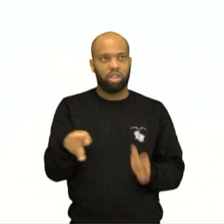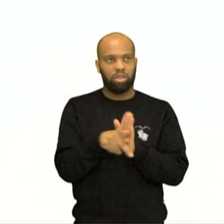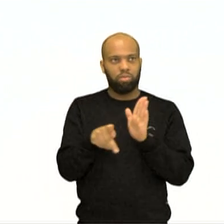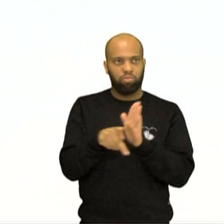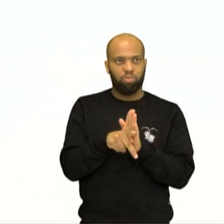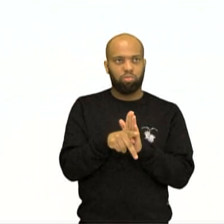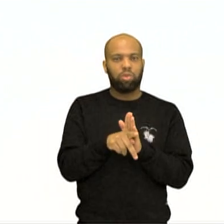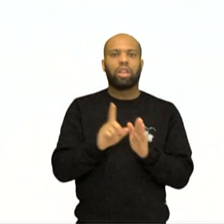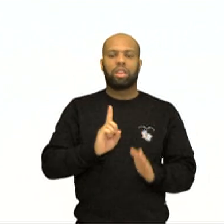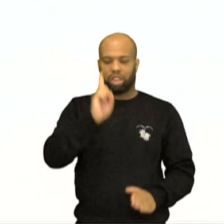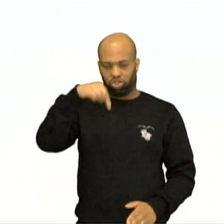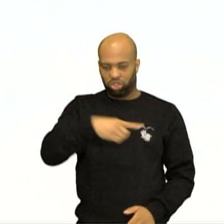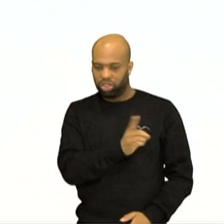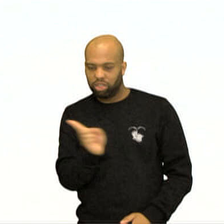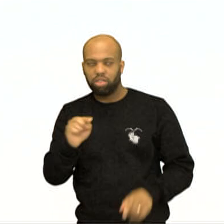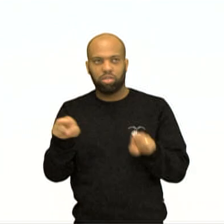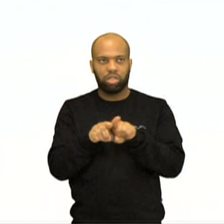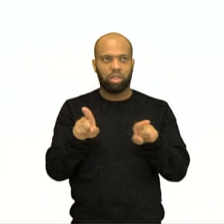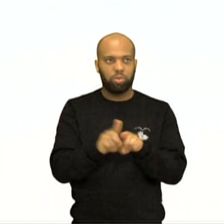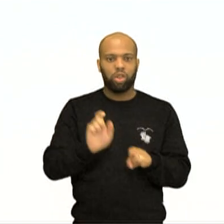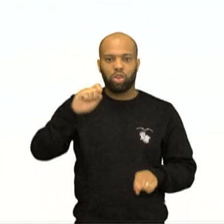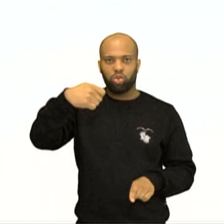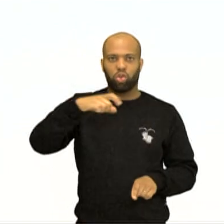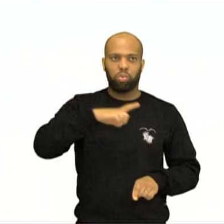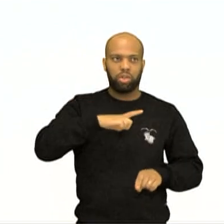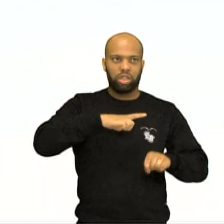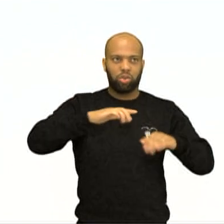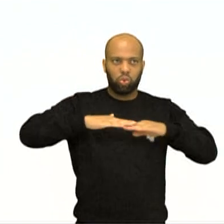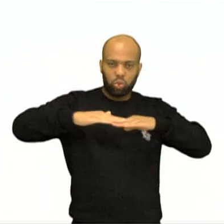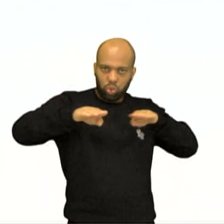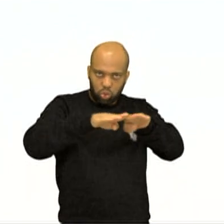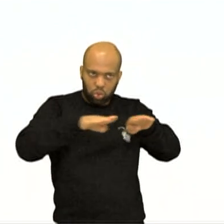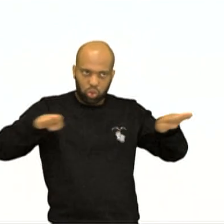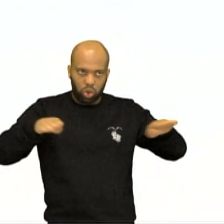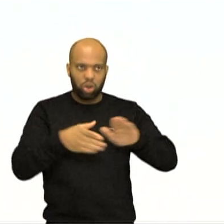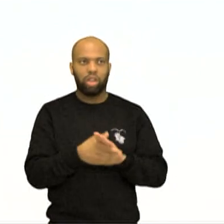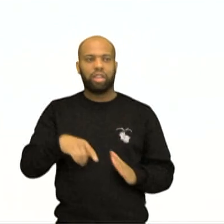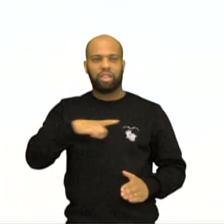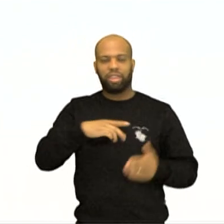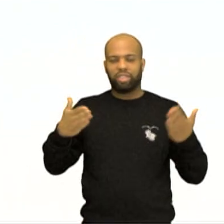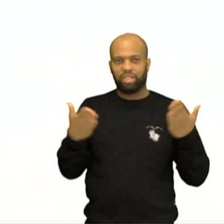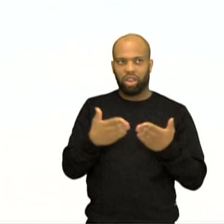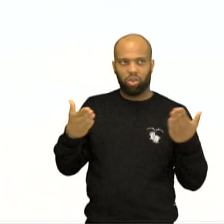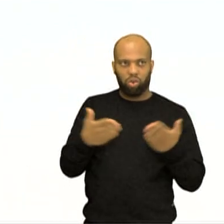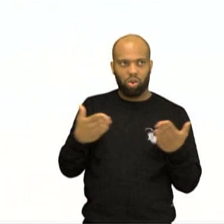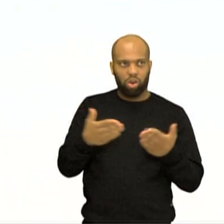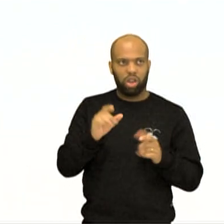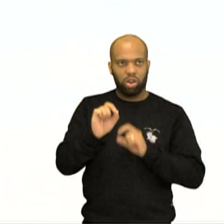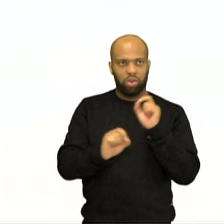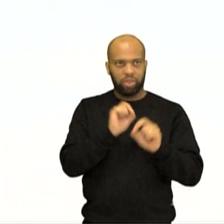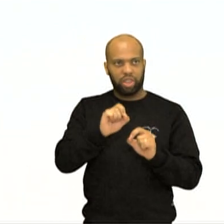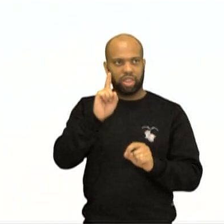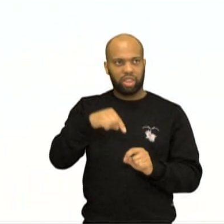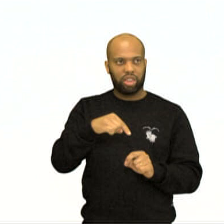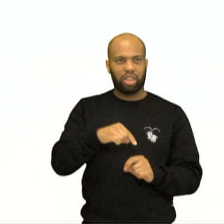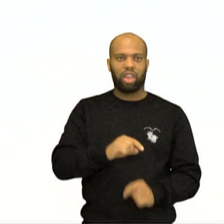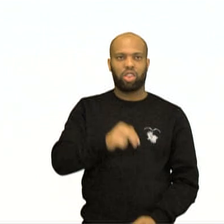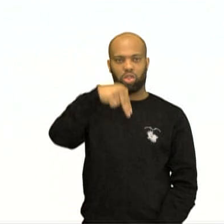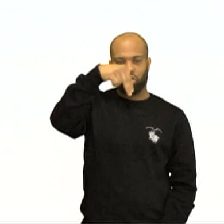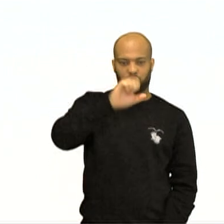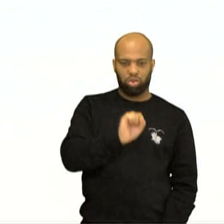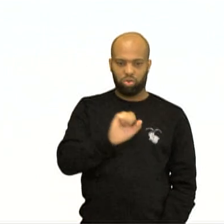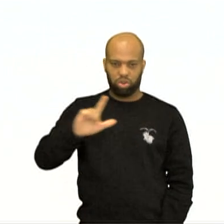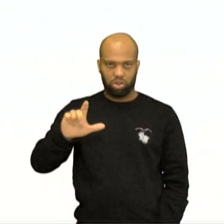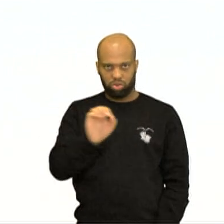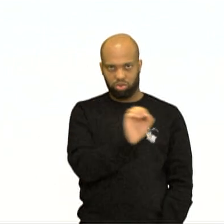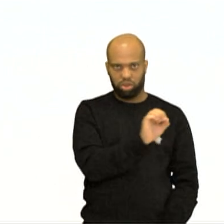e a direção em relação ao solo do avião? Eu deixei aqui a figurinha do sistema de coordenadas, como a gente trabalha